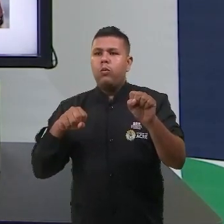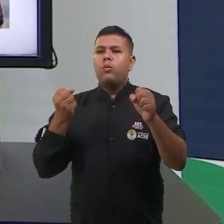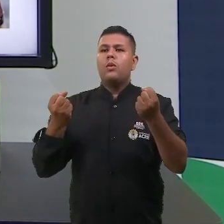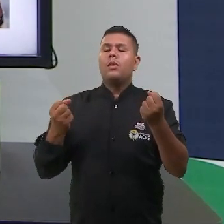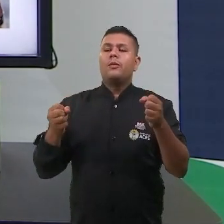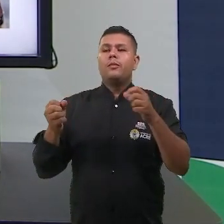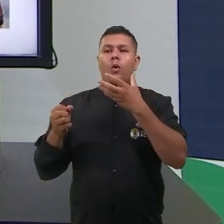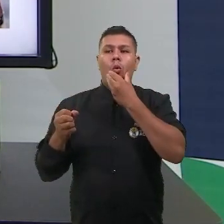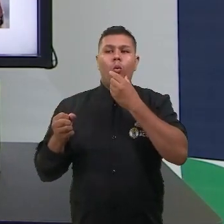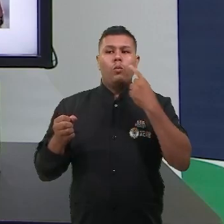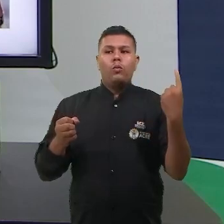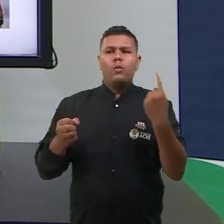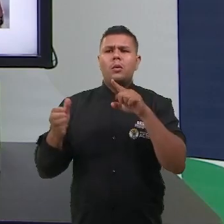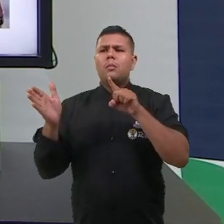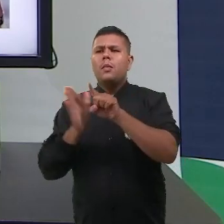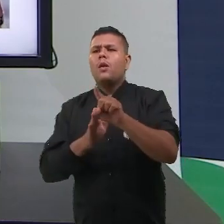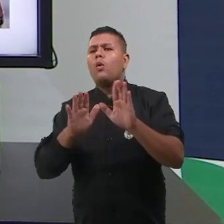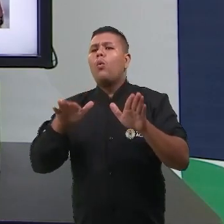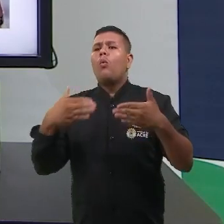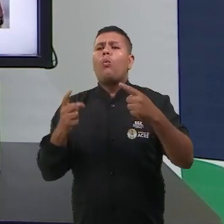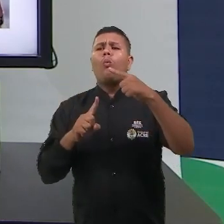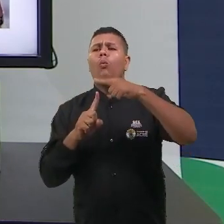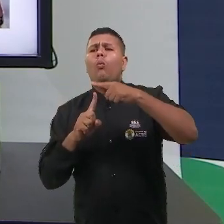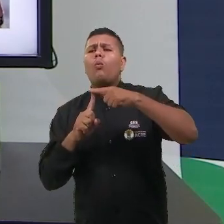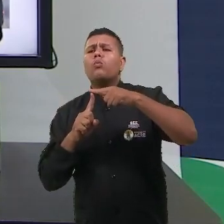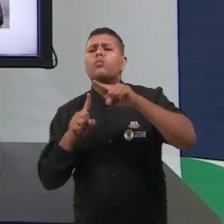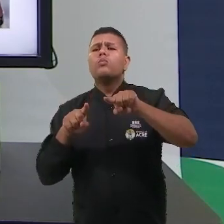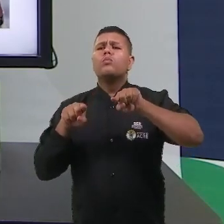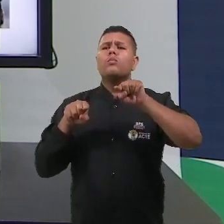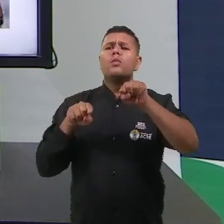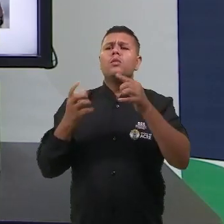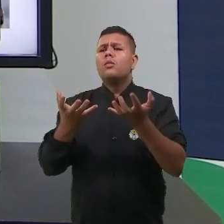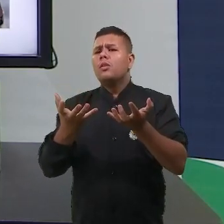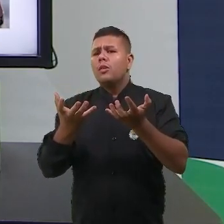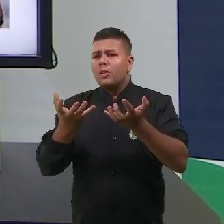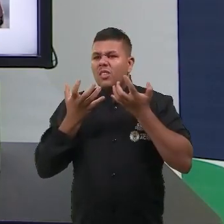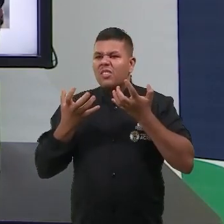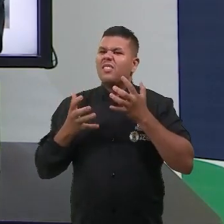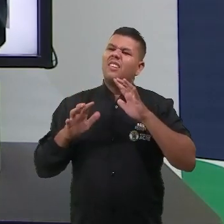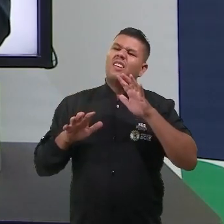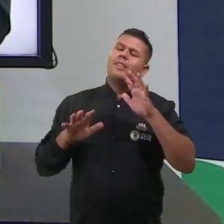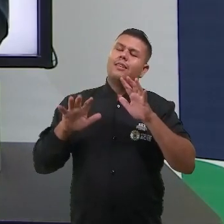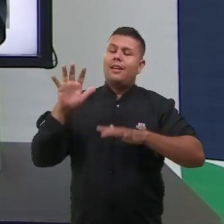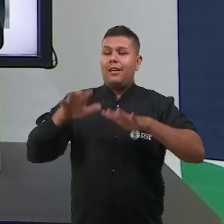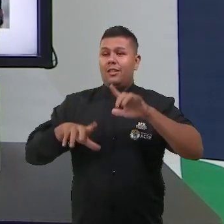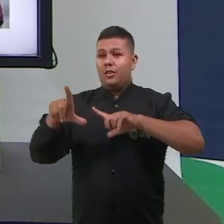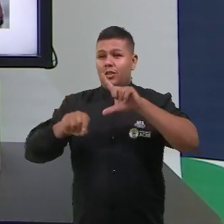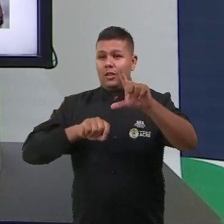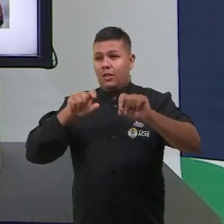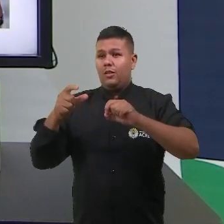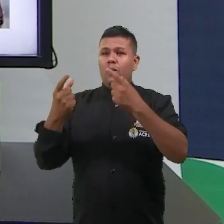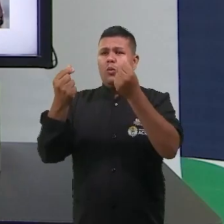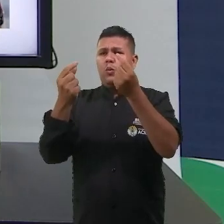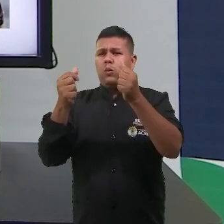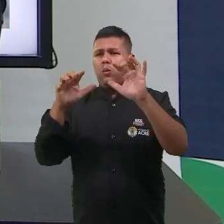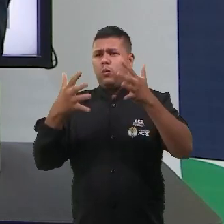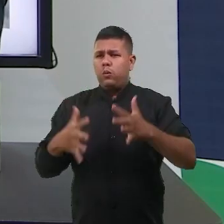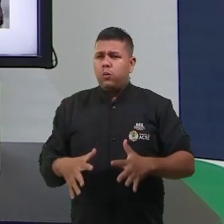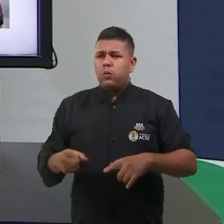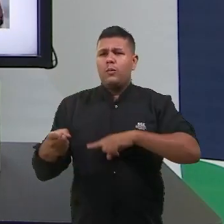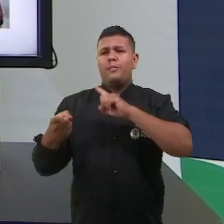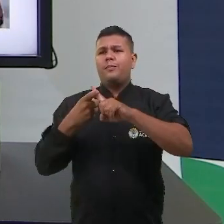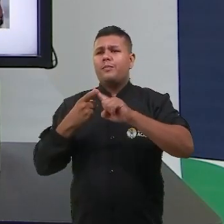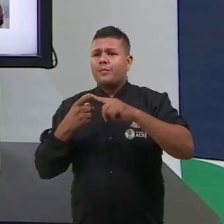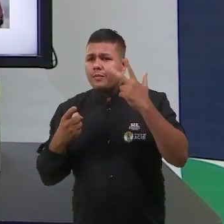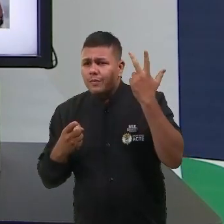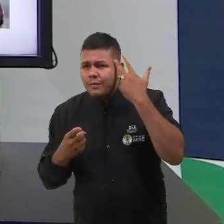perguntou foi: aditivada ou comum? Às vezes a gente vai pelo preço, né? Então vai na gasolina comum, que é mais em conta. Então,